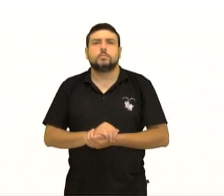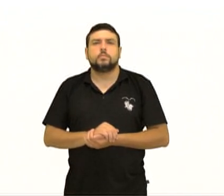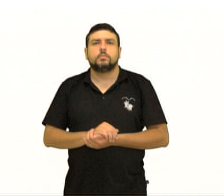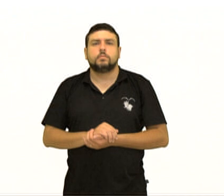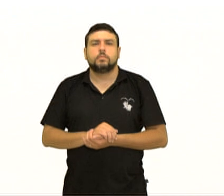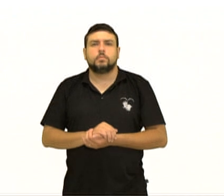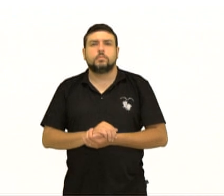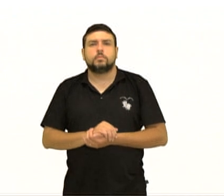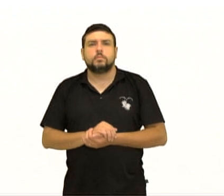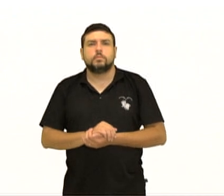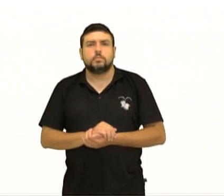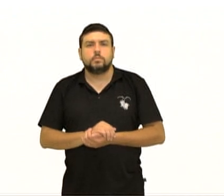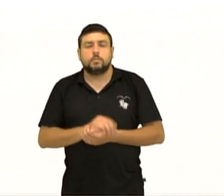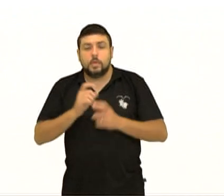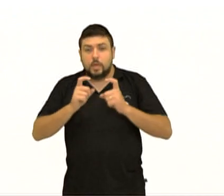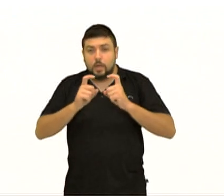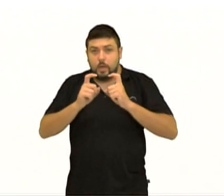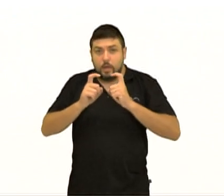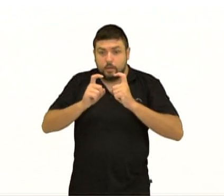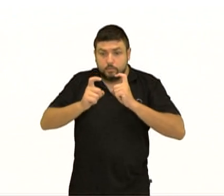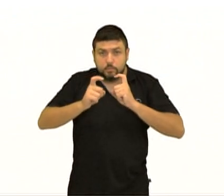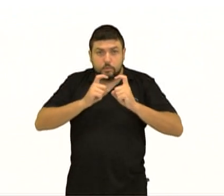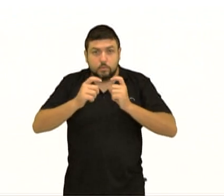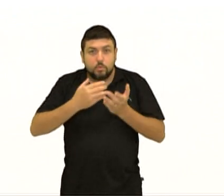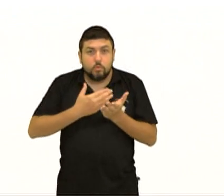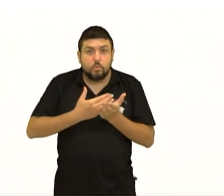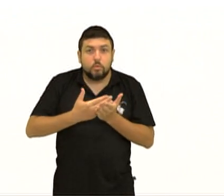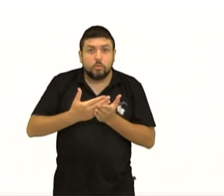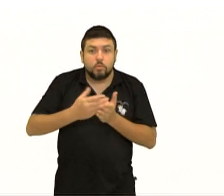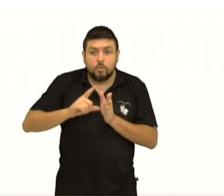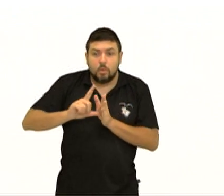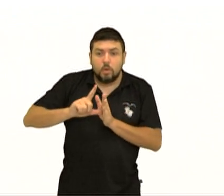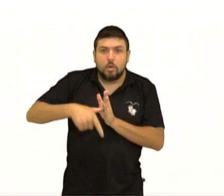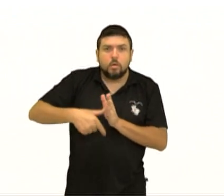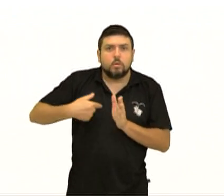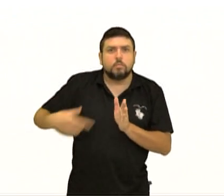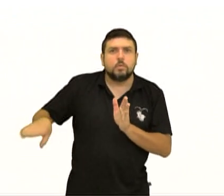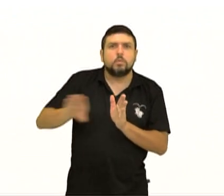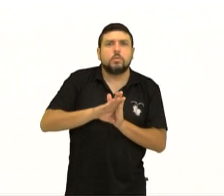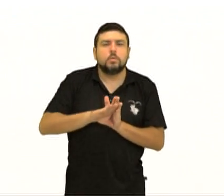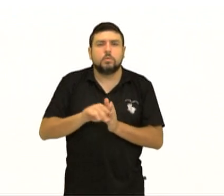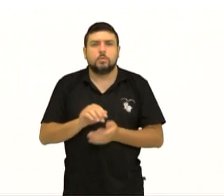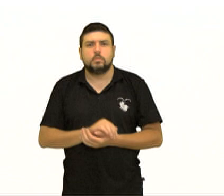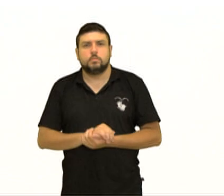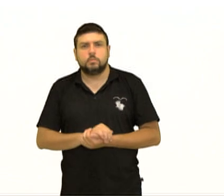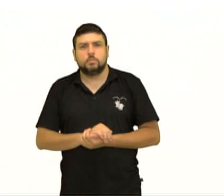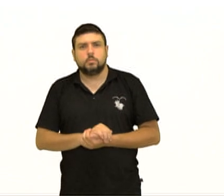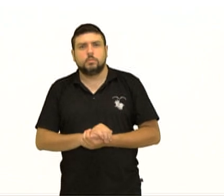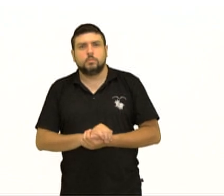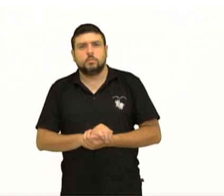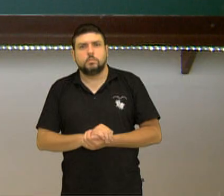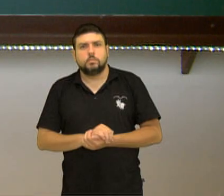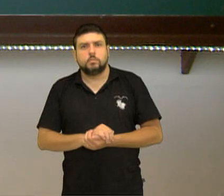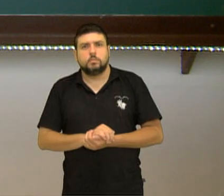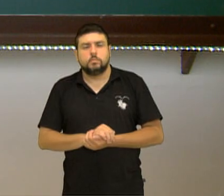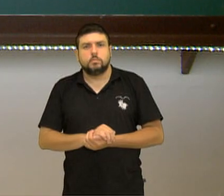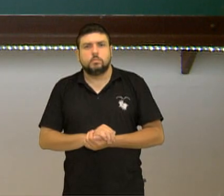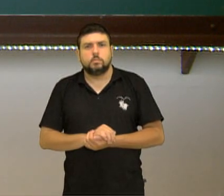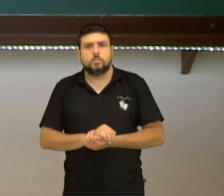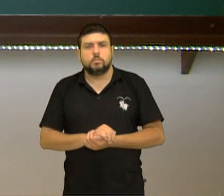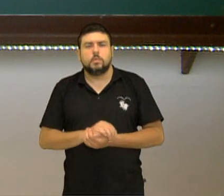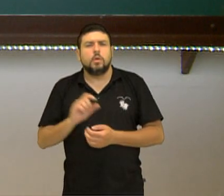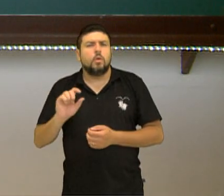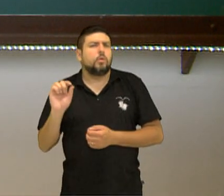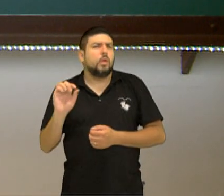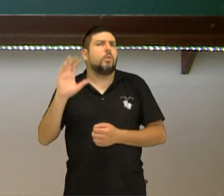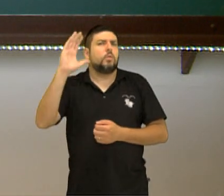arrived. A reunião já tinha começado pela hora que eu cheguei. Pensa comigo, o que aconteceu primeiro?